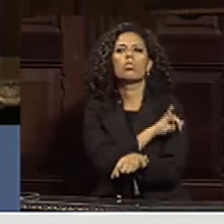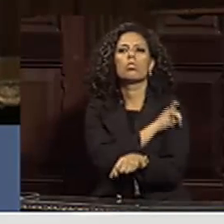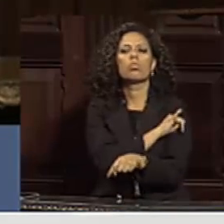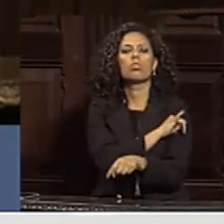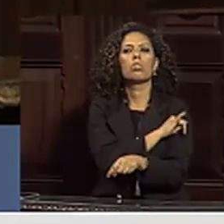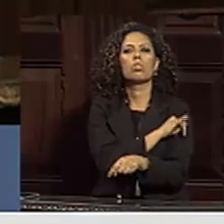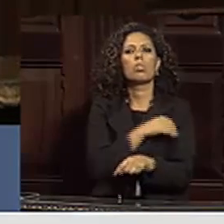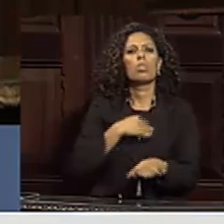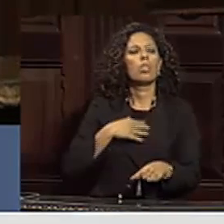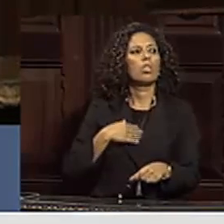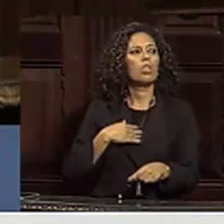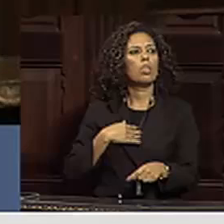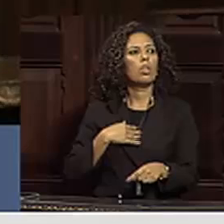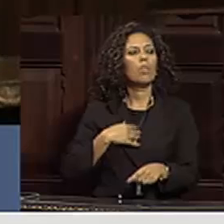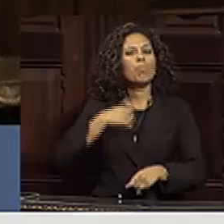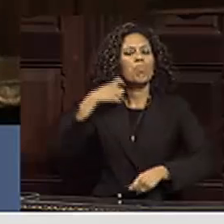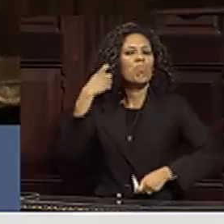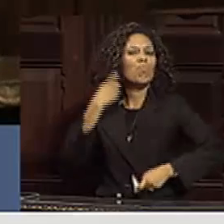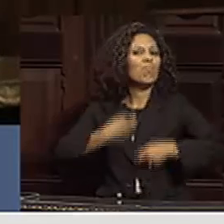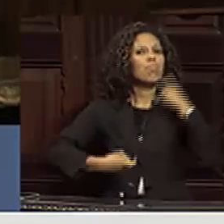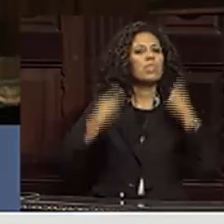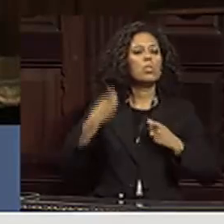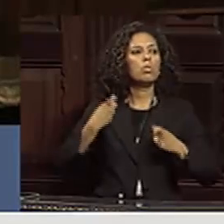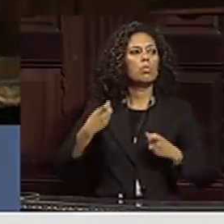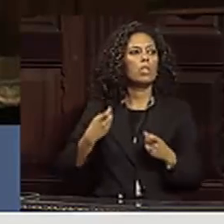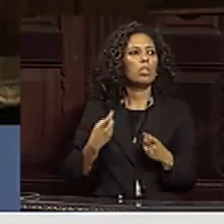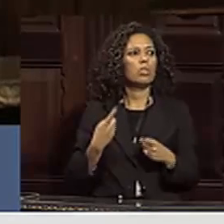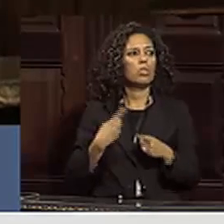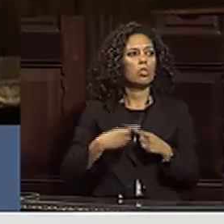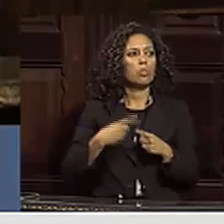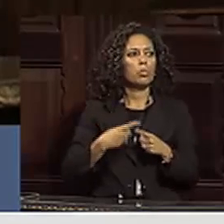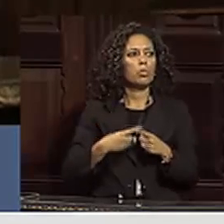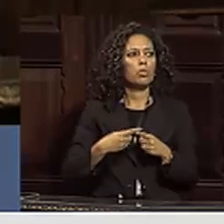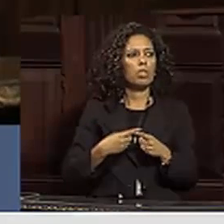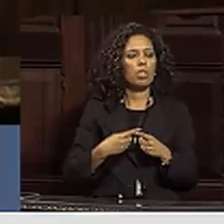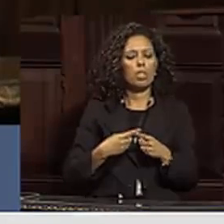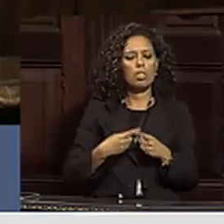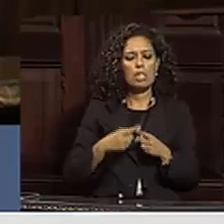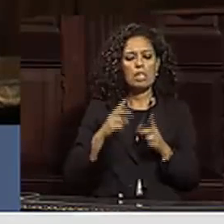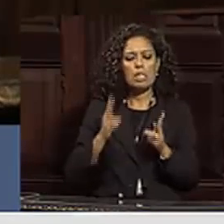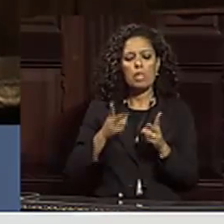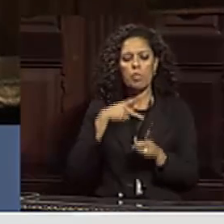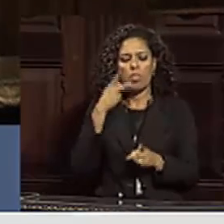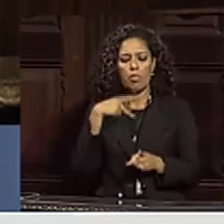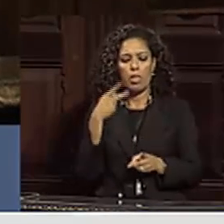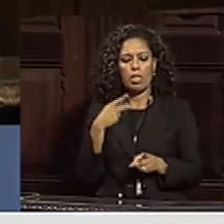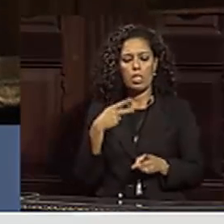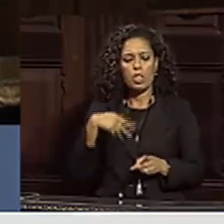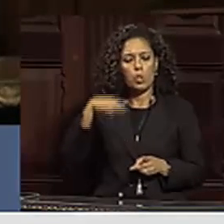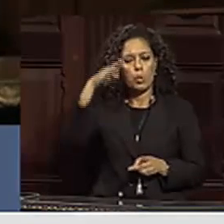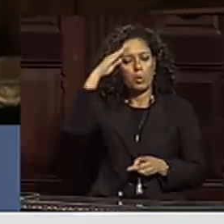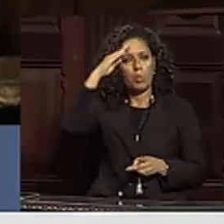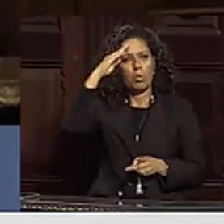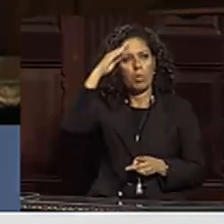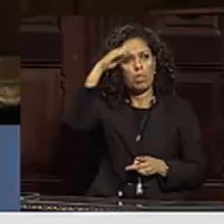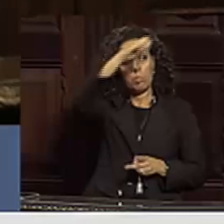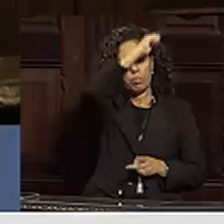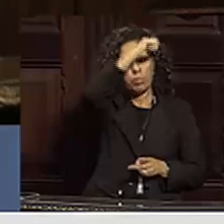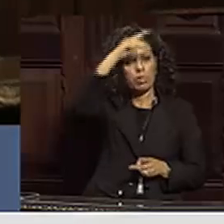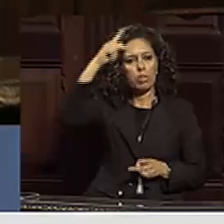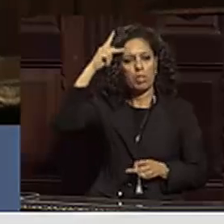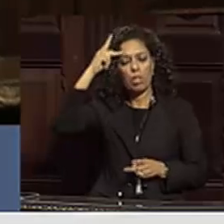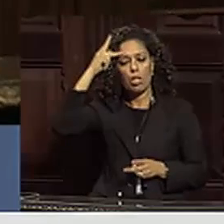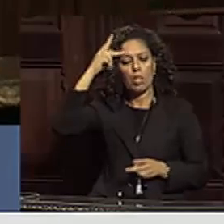me causa espécie é que quando se fala em armar a Guarda Municipal, há sempre um